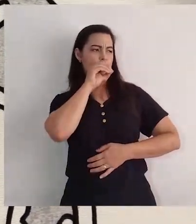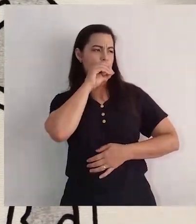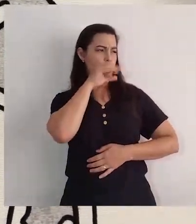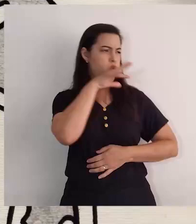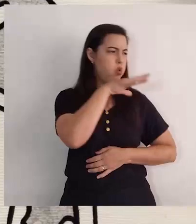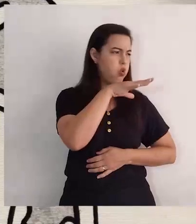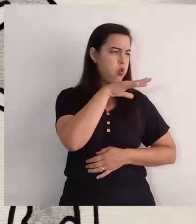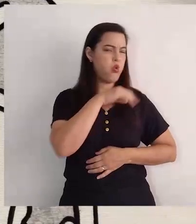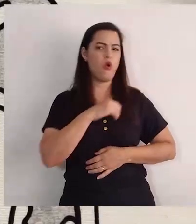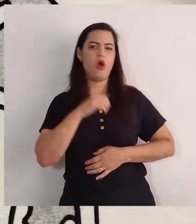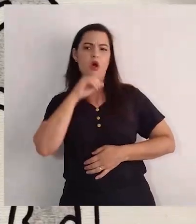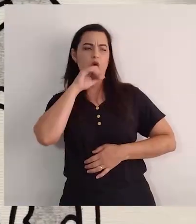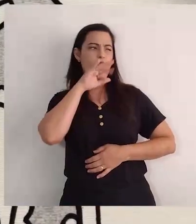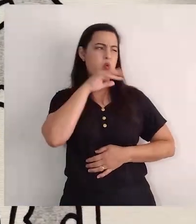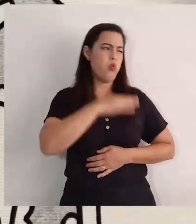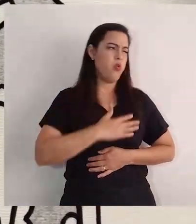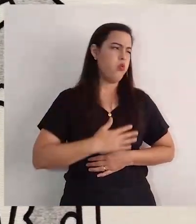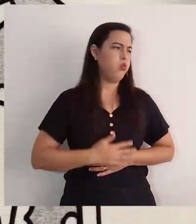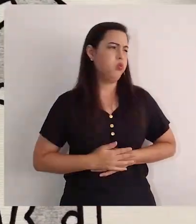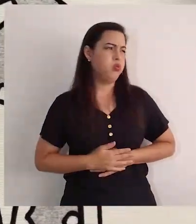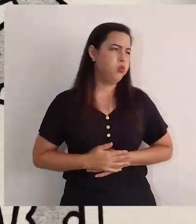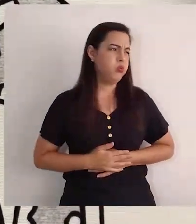assoprar.